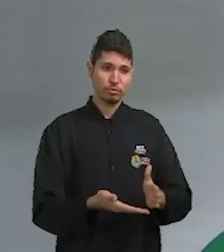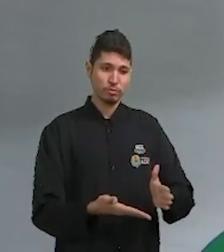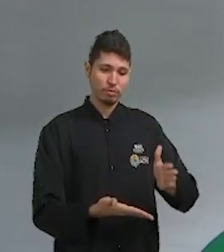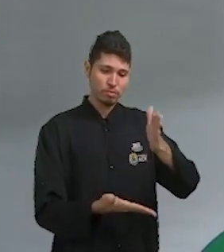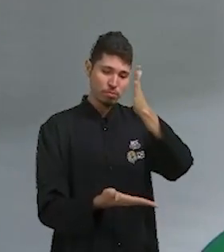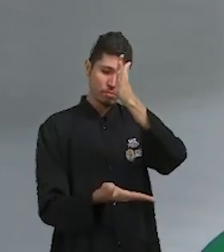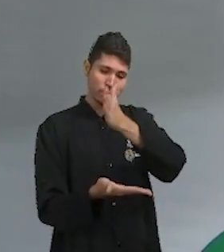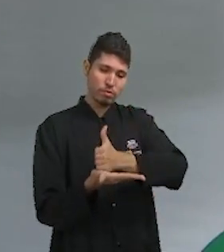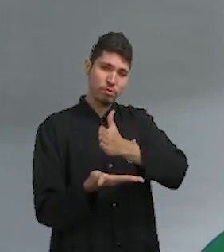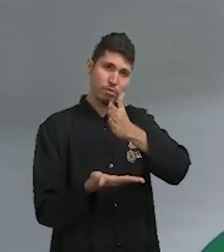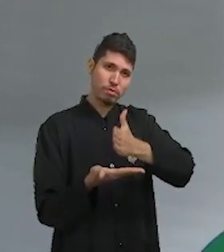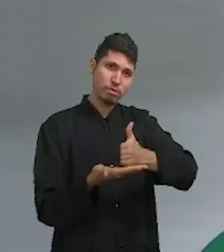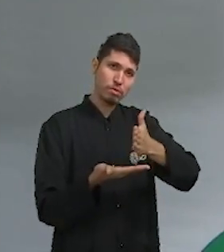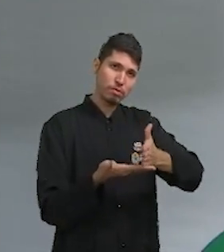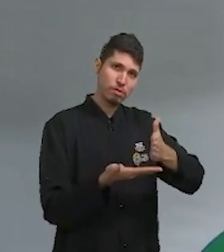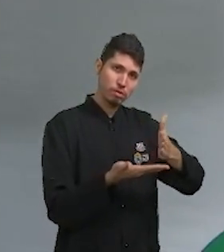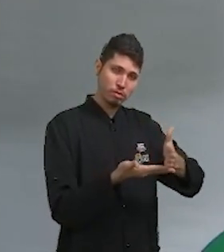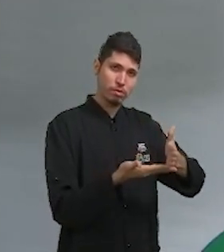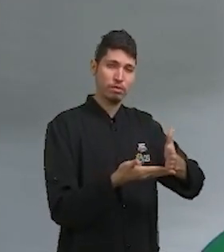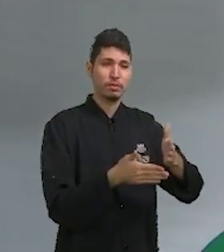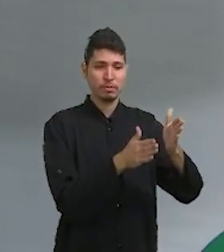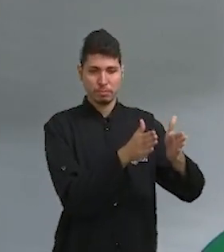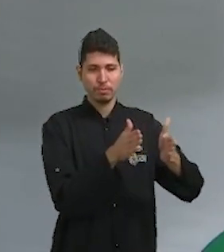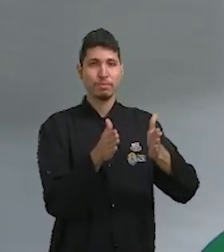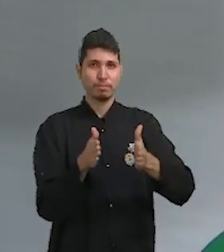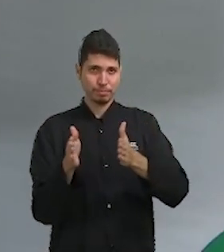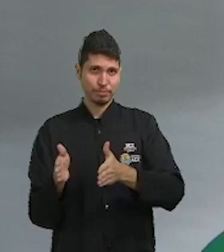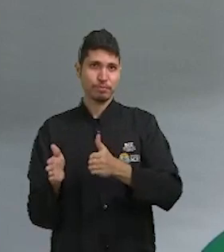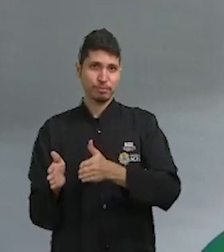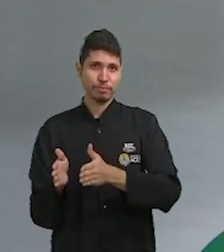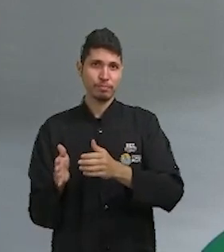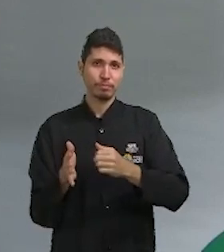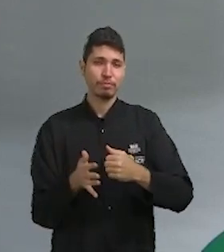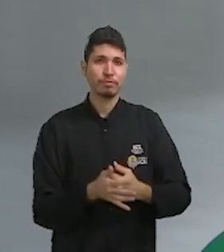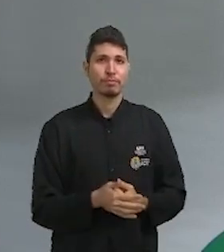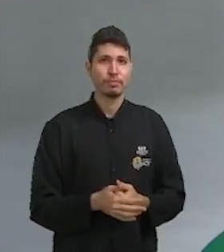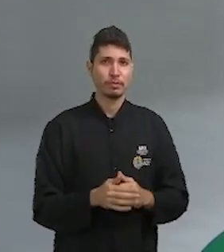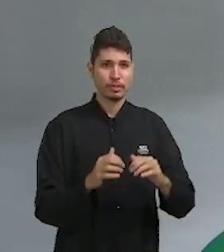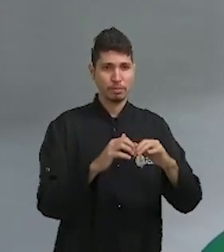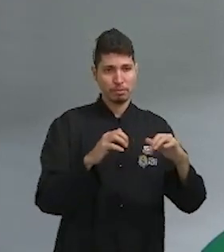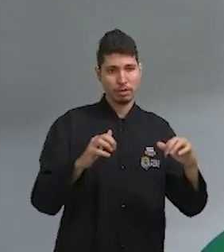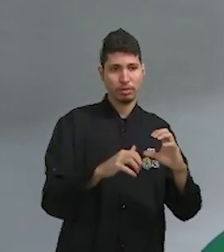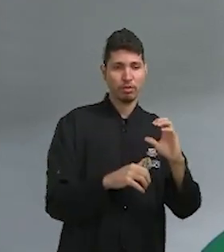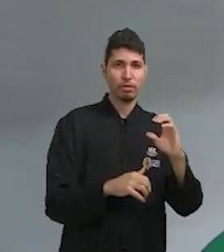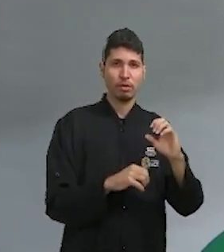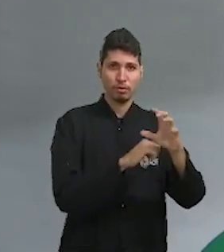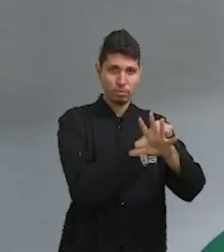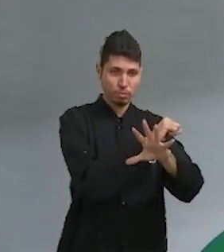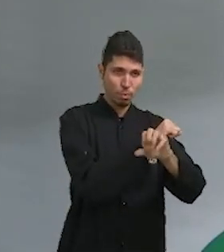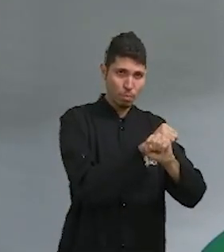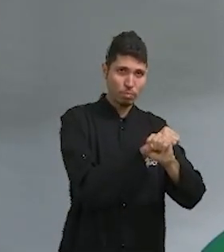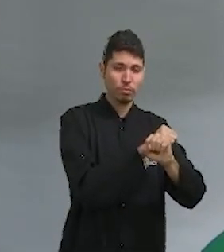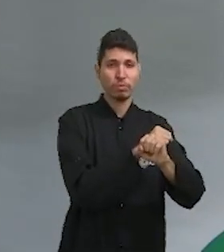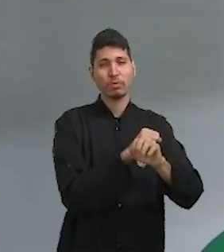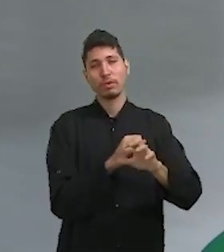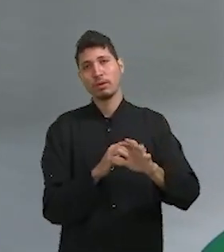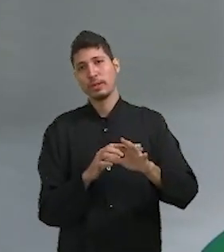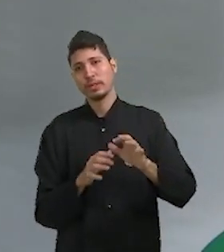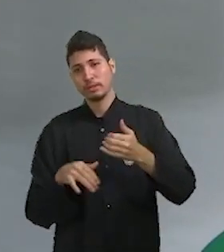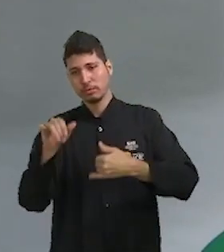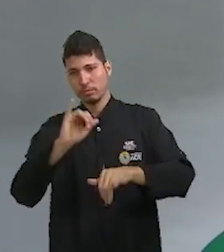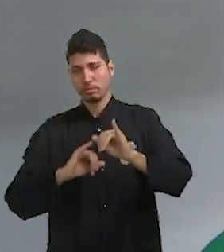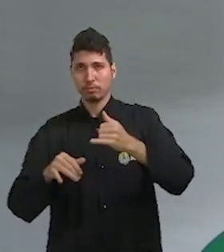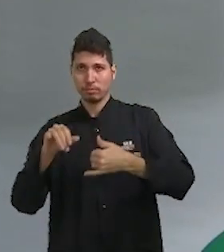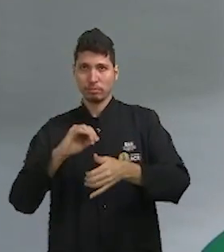vai acontecer somente a redução e onde vai acontecer somente a oxidação. Lembrando que as reações, elas só